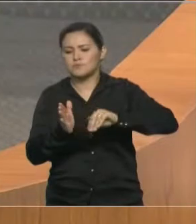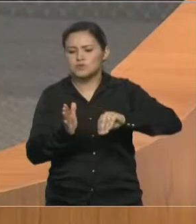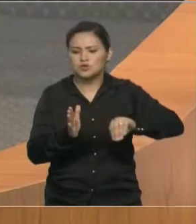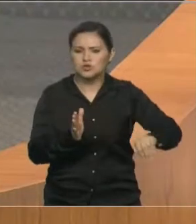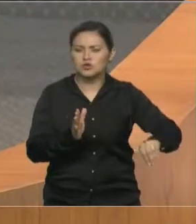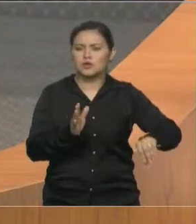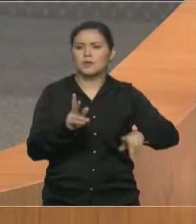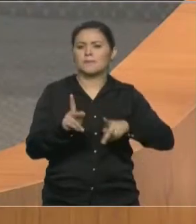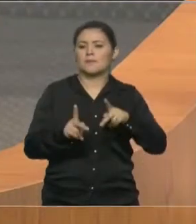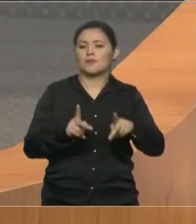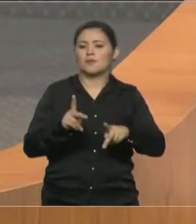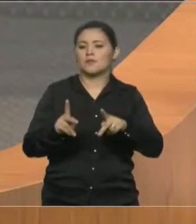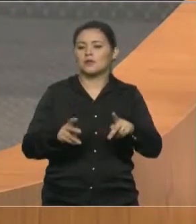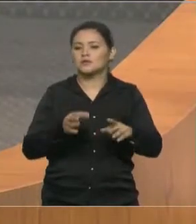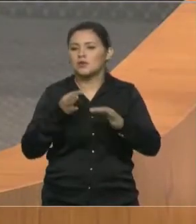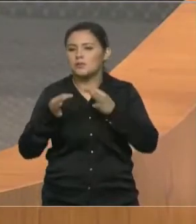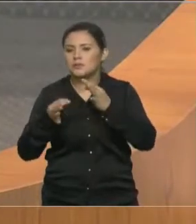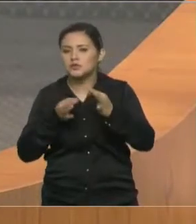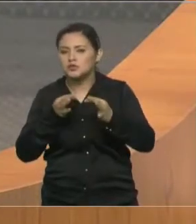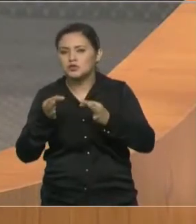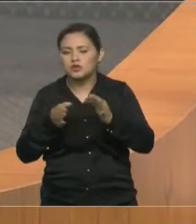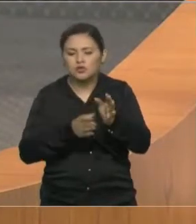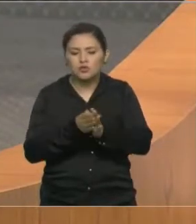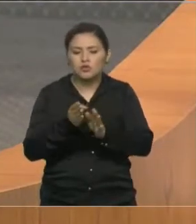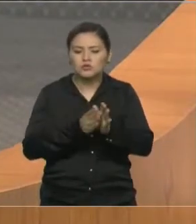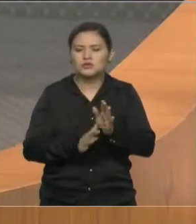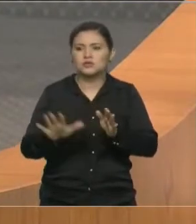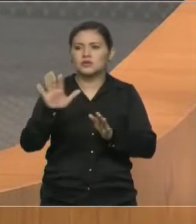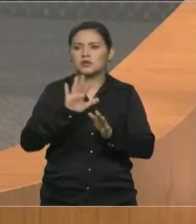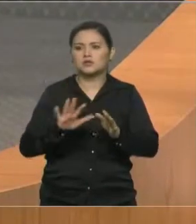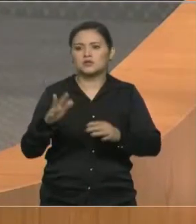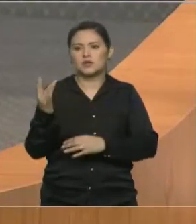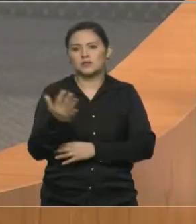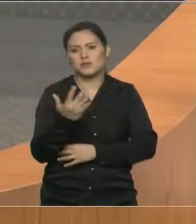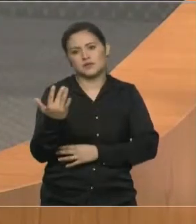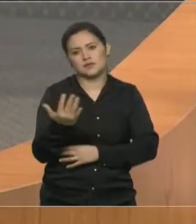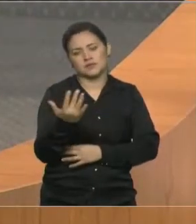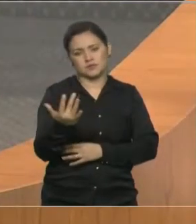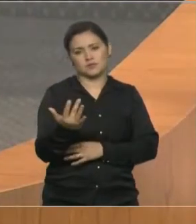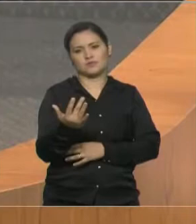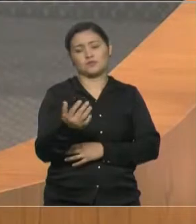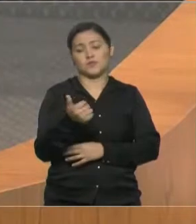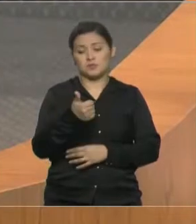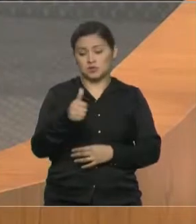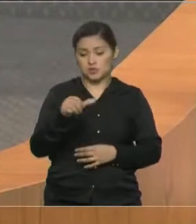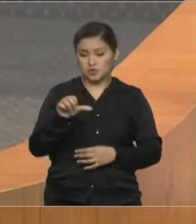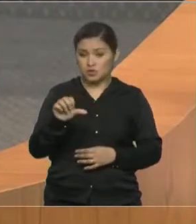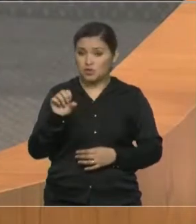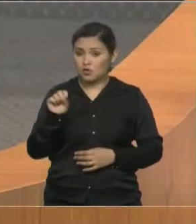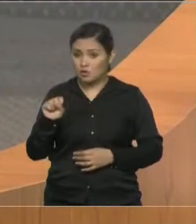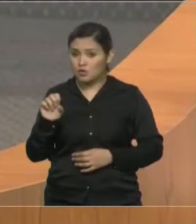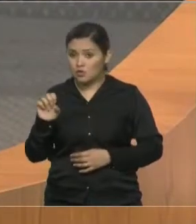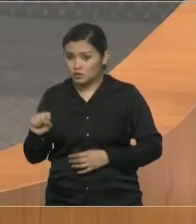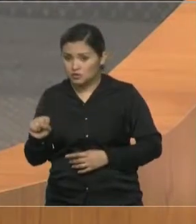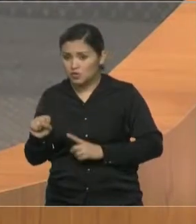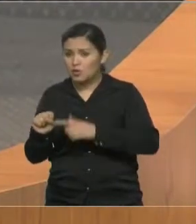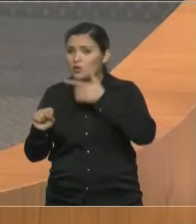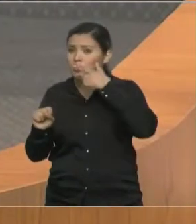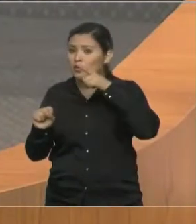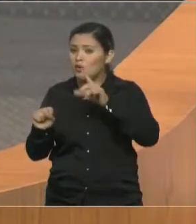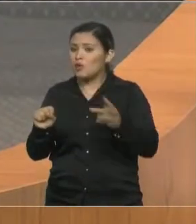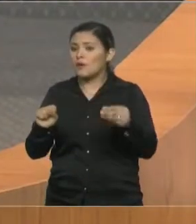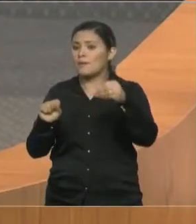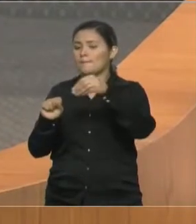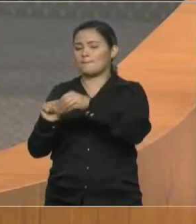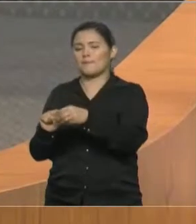Vitória essa obtida após a Constituição de 88 e que foi ampliada nos governos que sucederam desde a